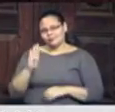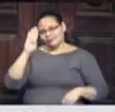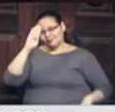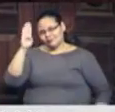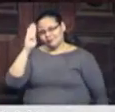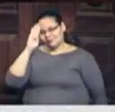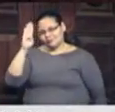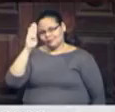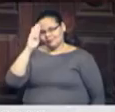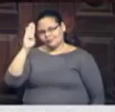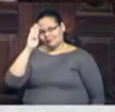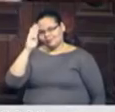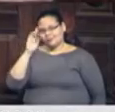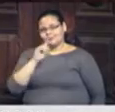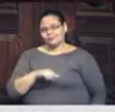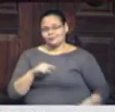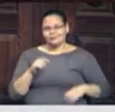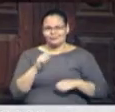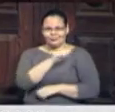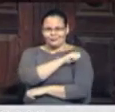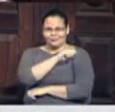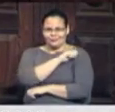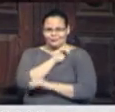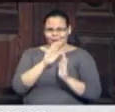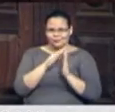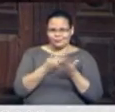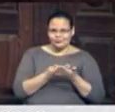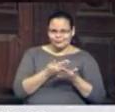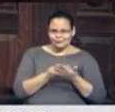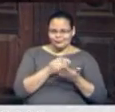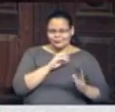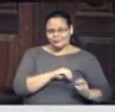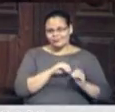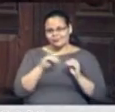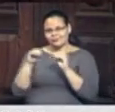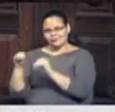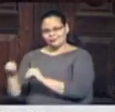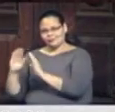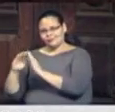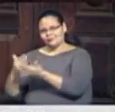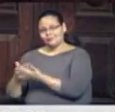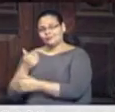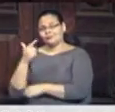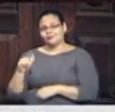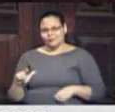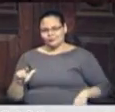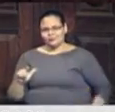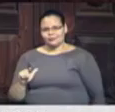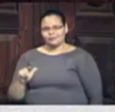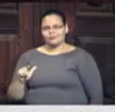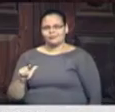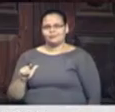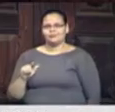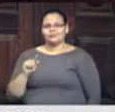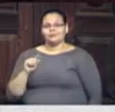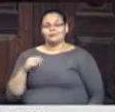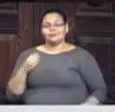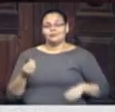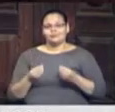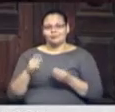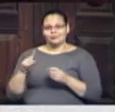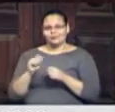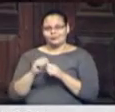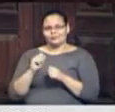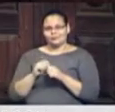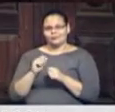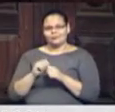principalmente às transferências de alunos que estavam existindo de uma escola para outra, com o intuito de